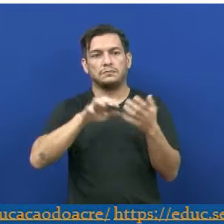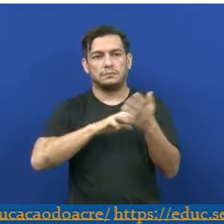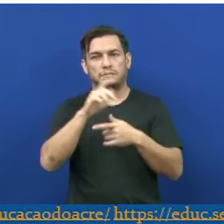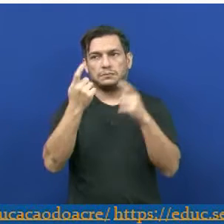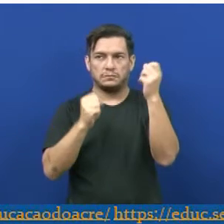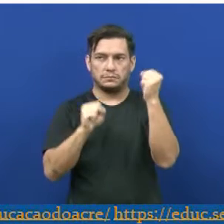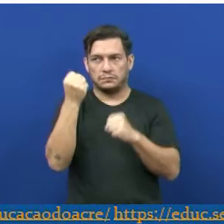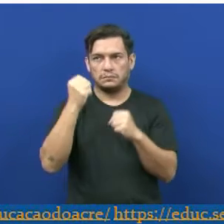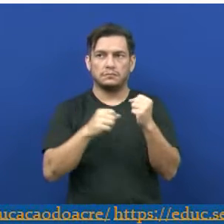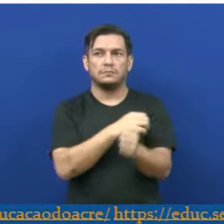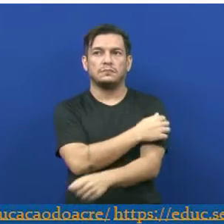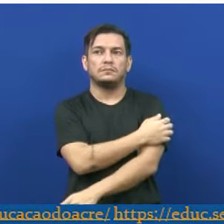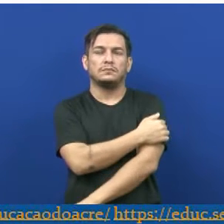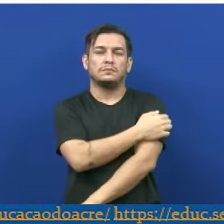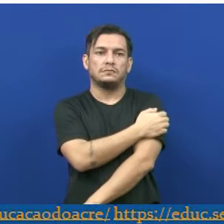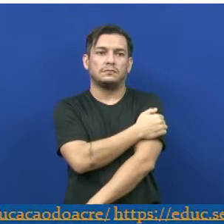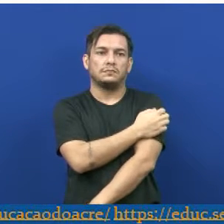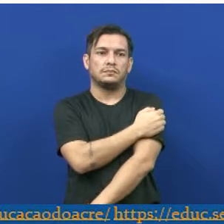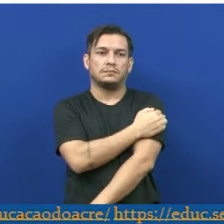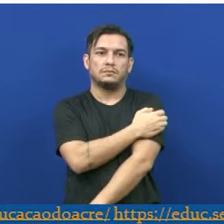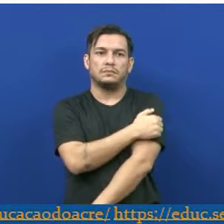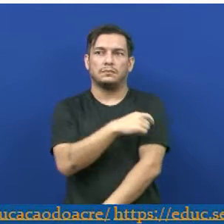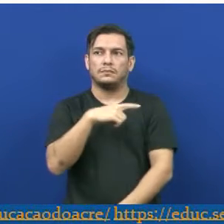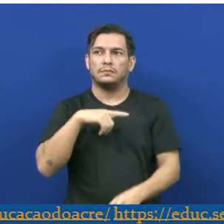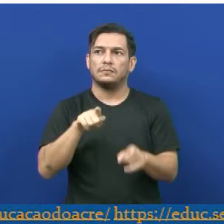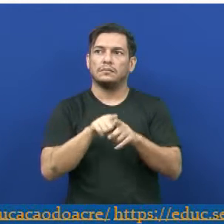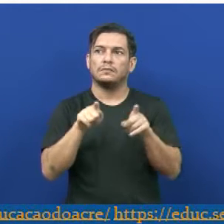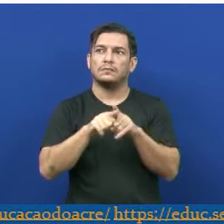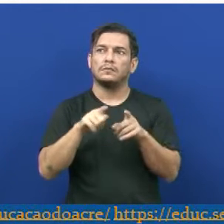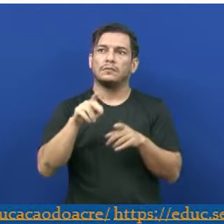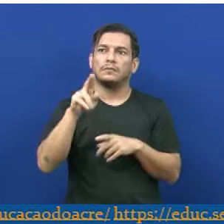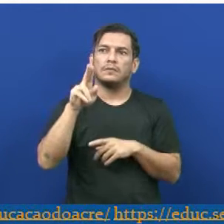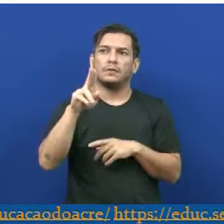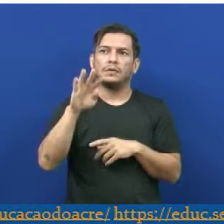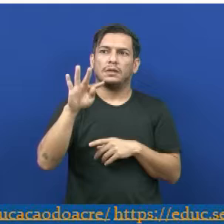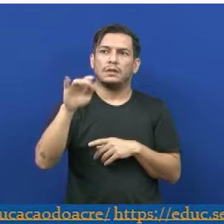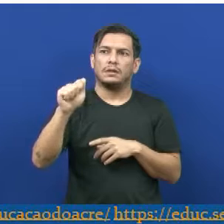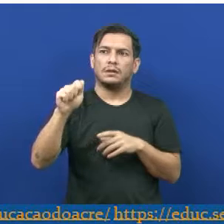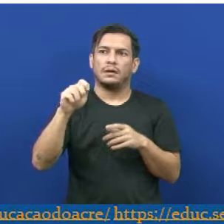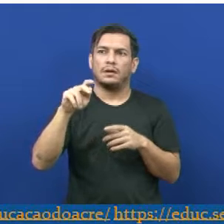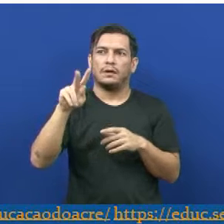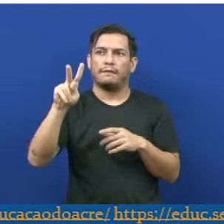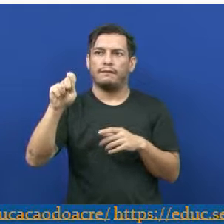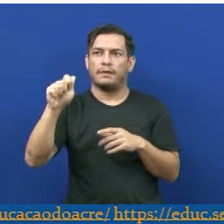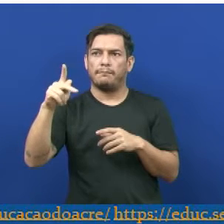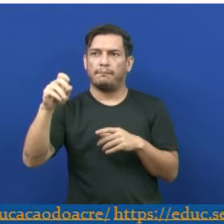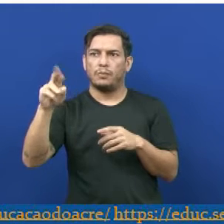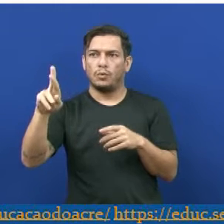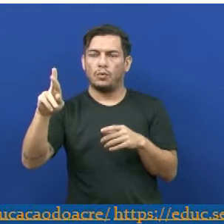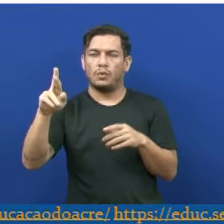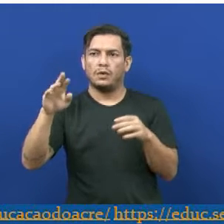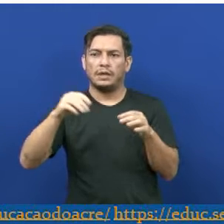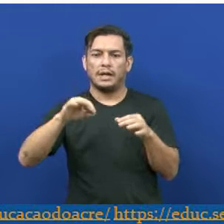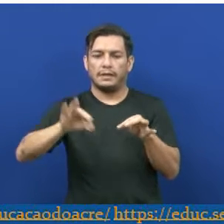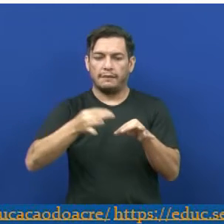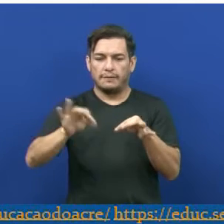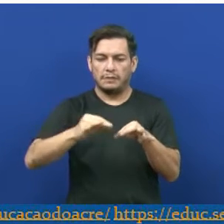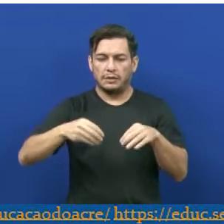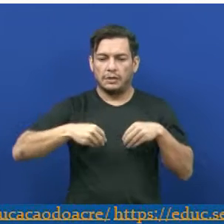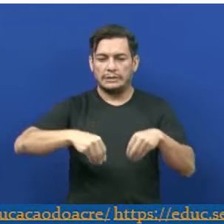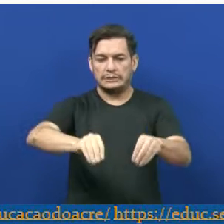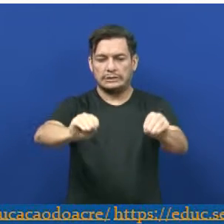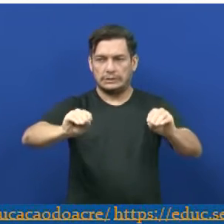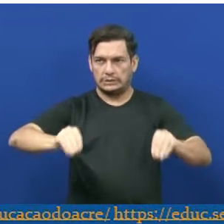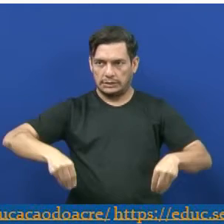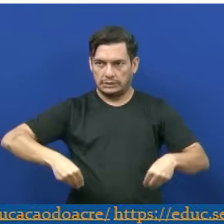Industrial. Além disso, nós temos o TA a vapor, certo? O TA a vapor utilizado na indústria têxtil, na fabricação de fios,